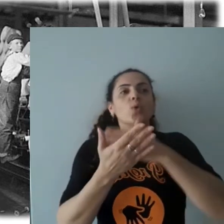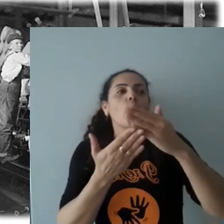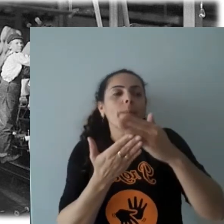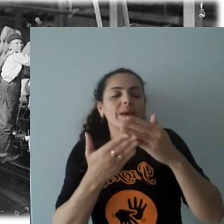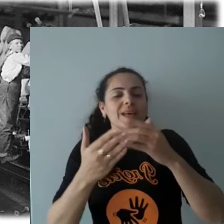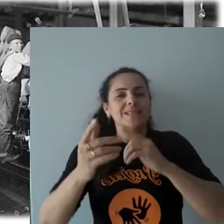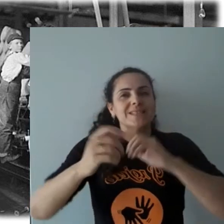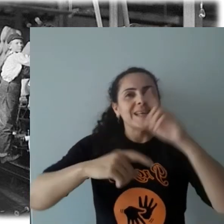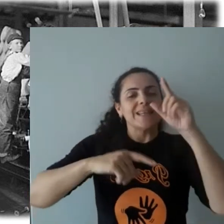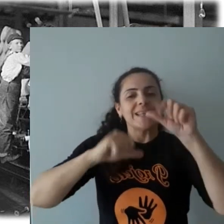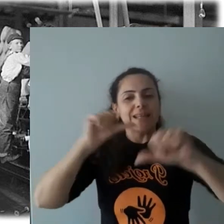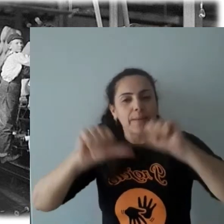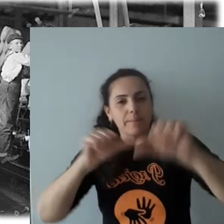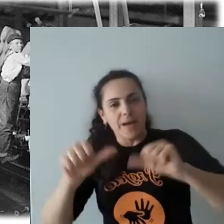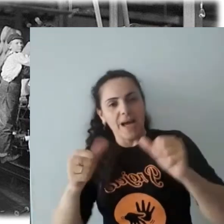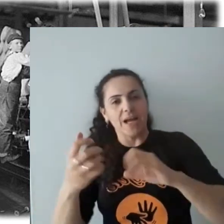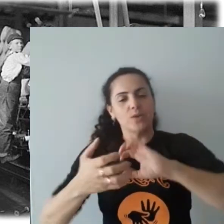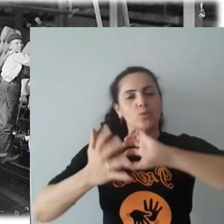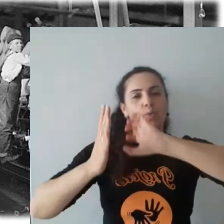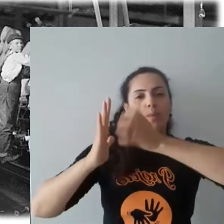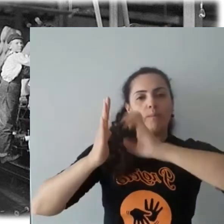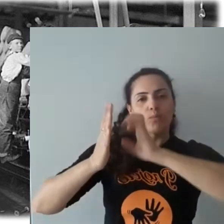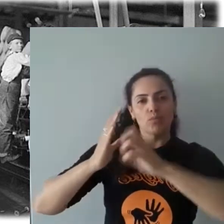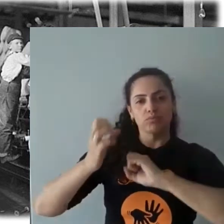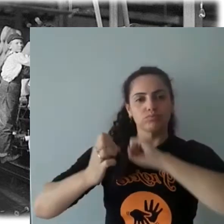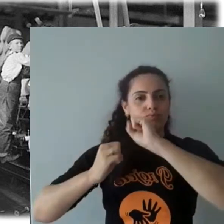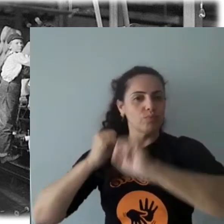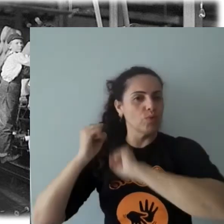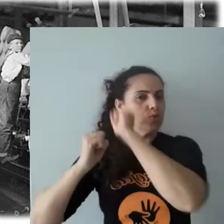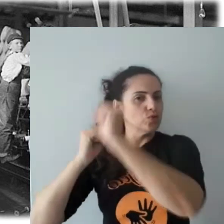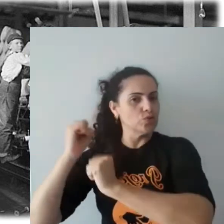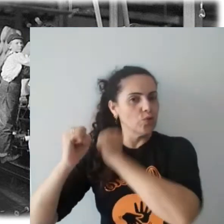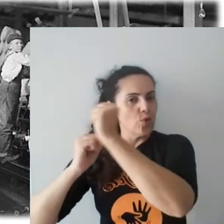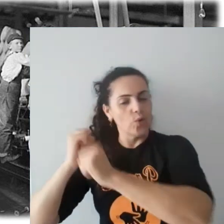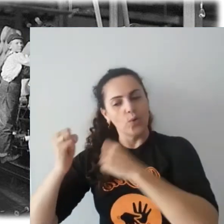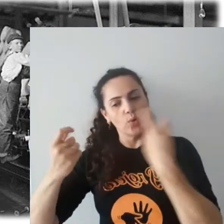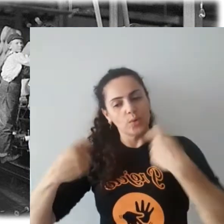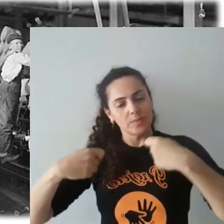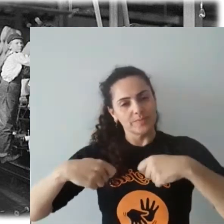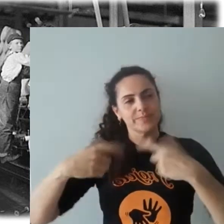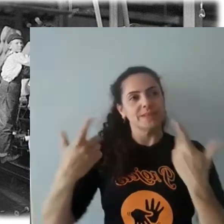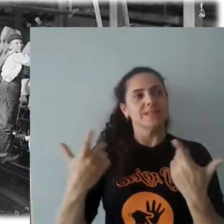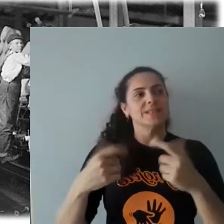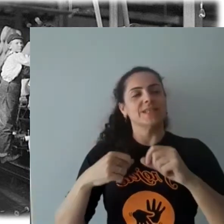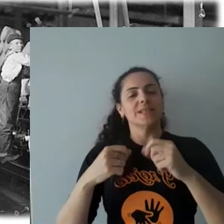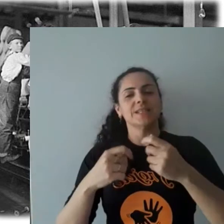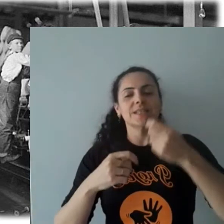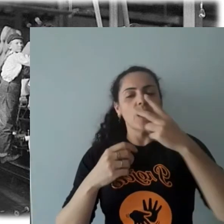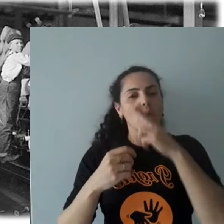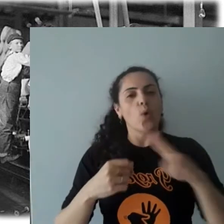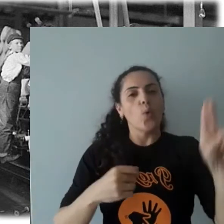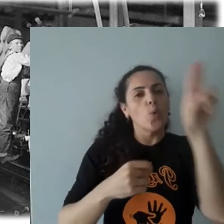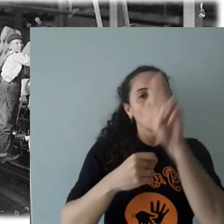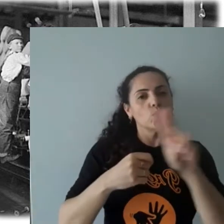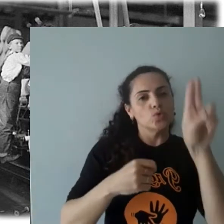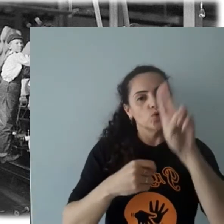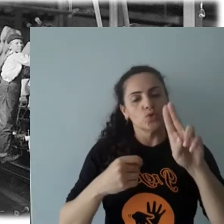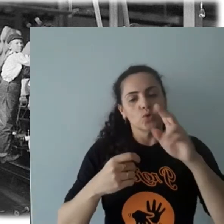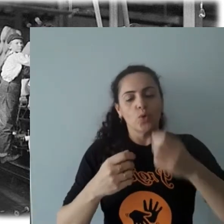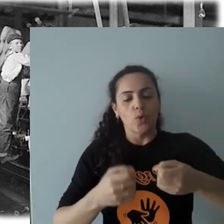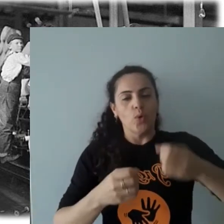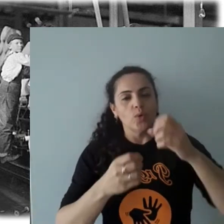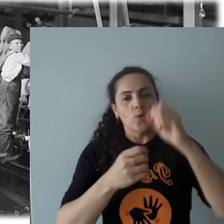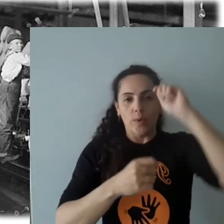recurso natural não renovável do carvão, a partir então da queima do carvão, onde a gente tem aí a produção de uma